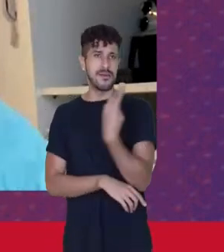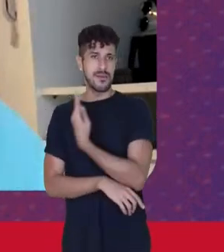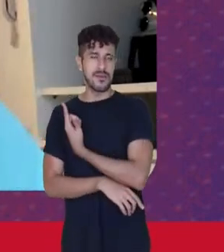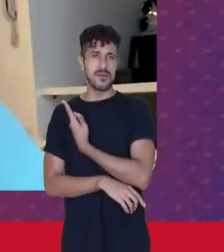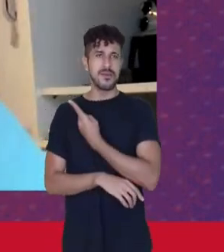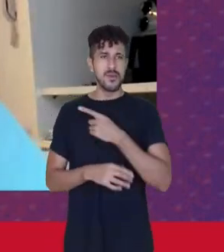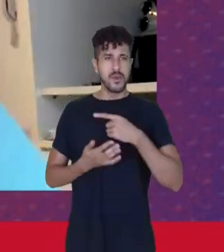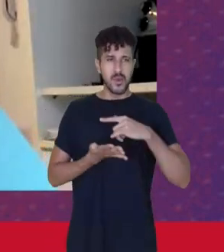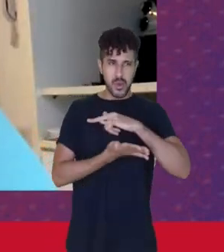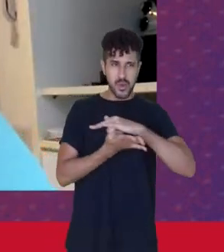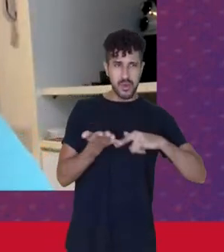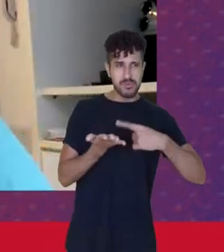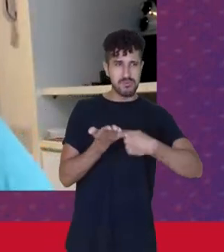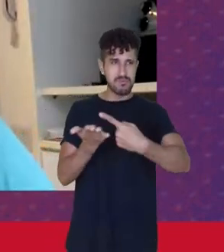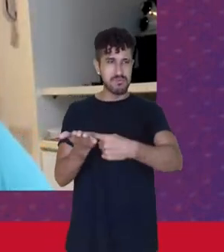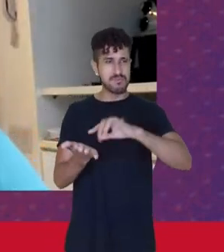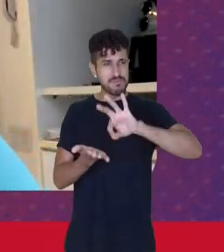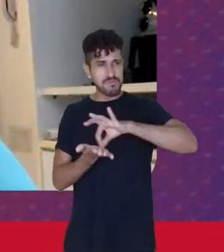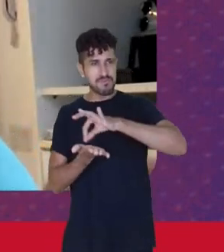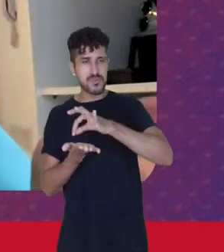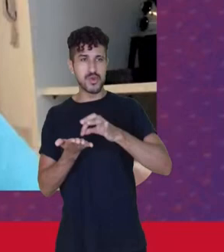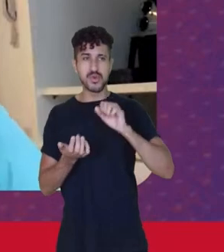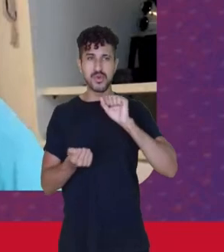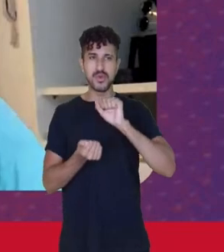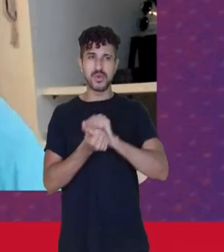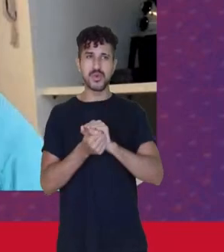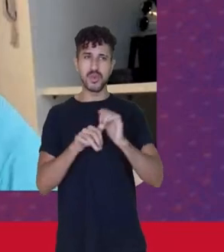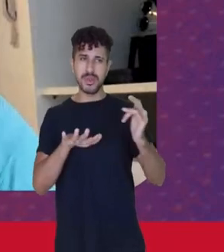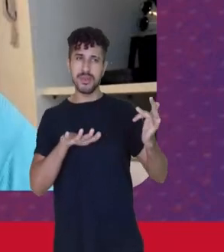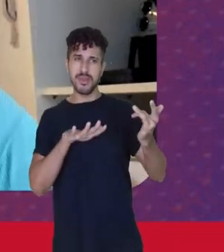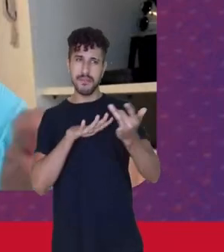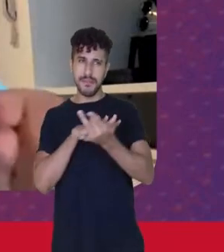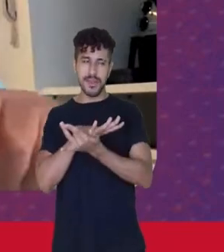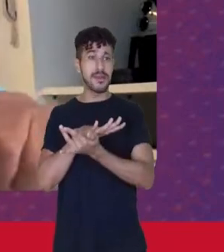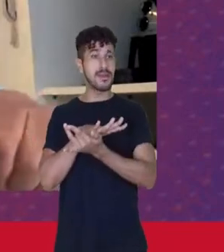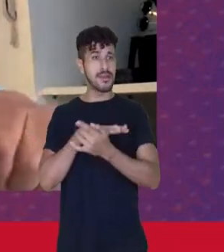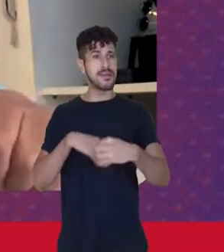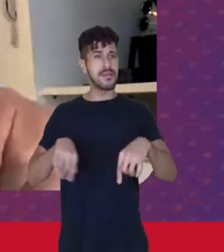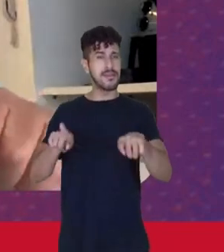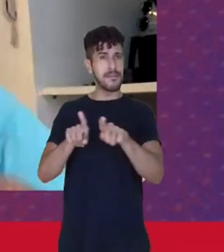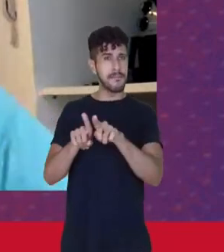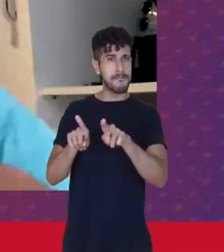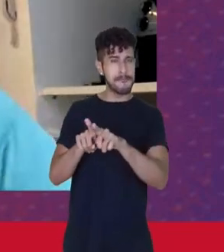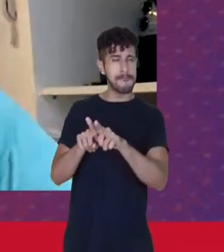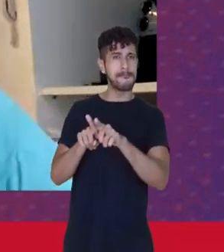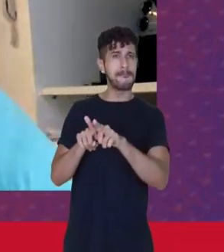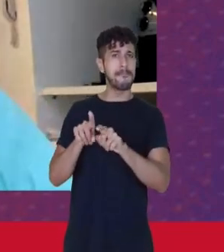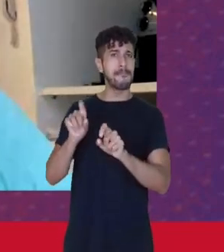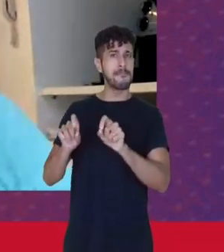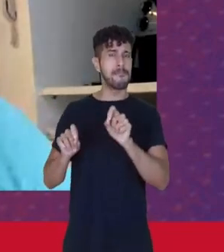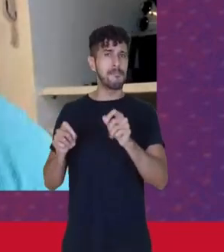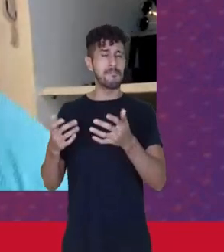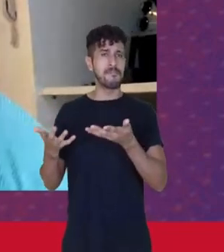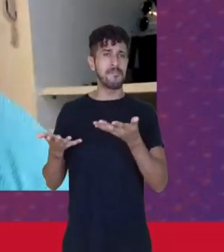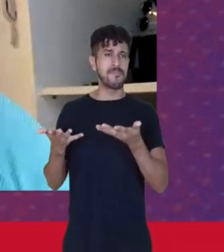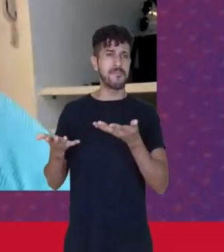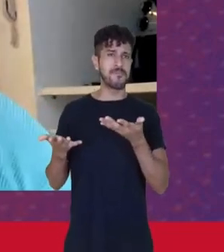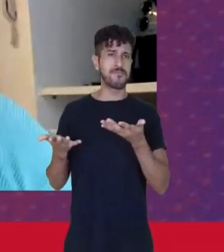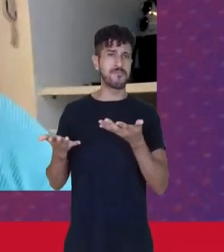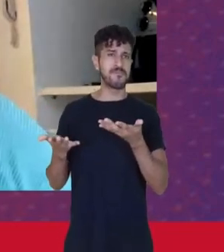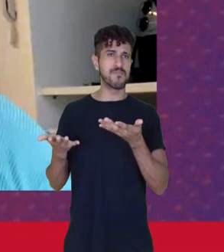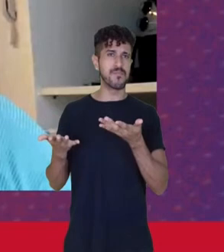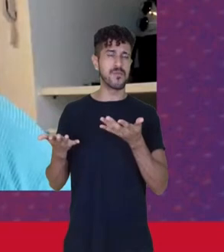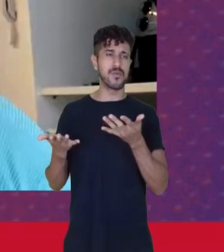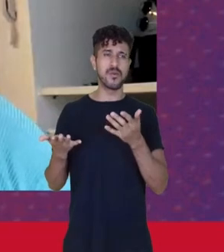no acordo que nós fizemos com as plataformas, também aquilo que